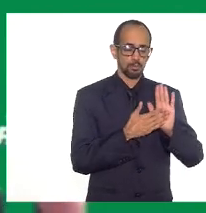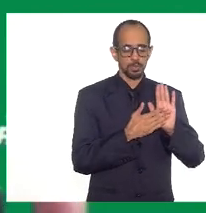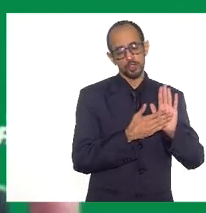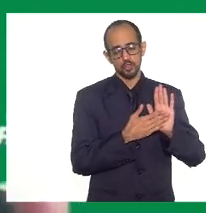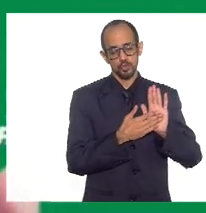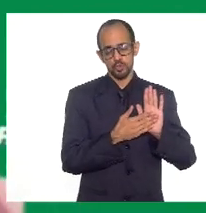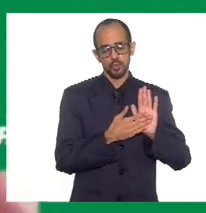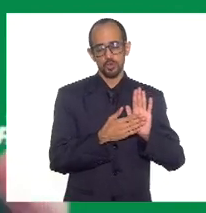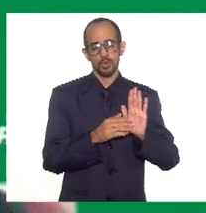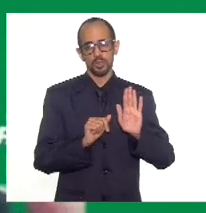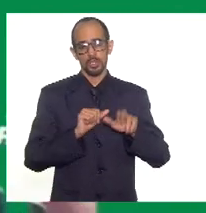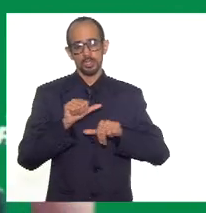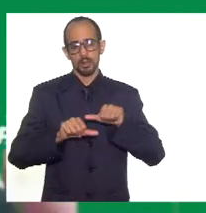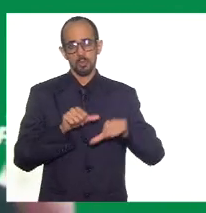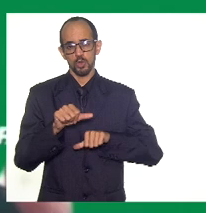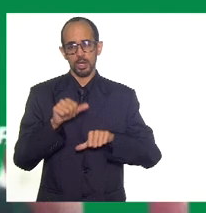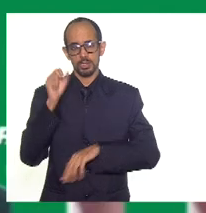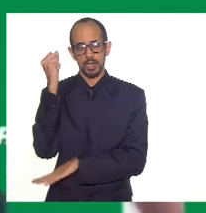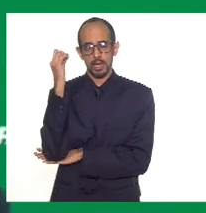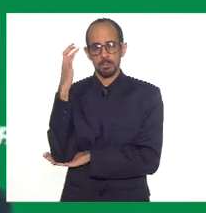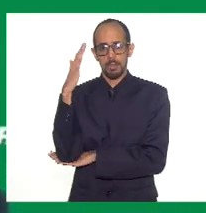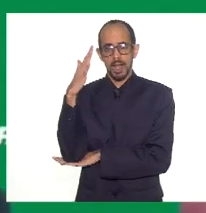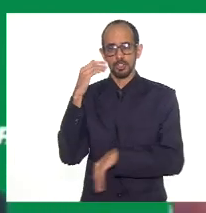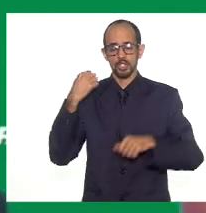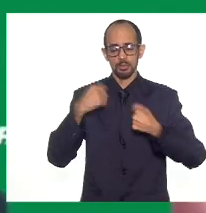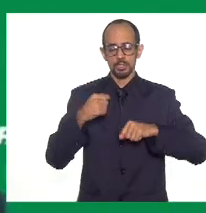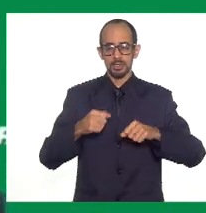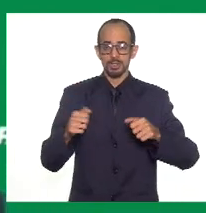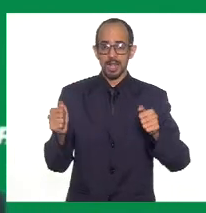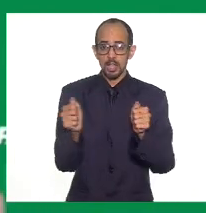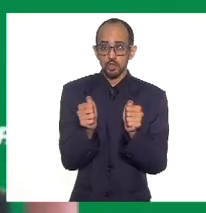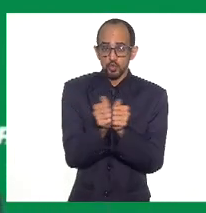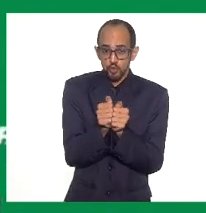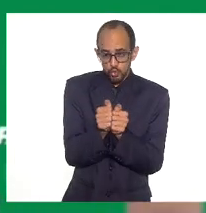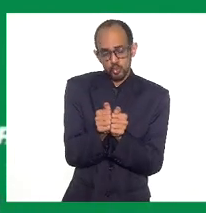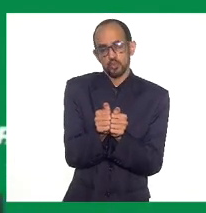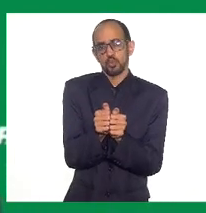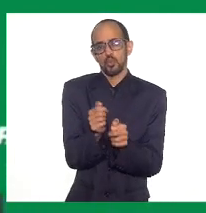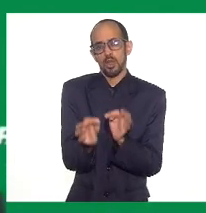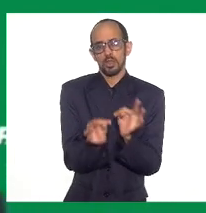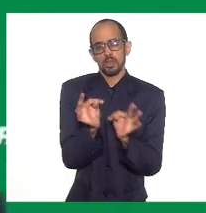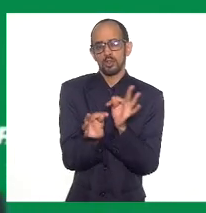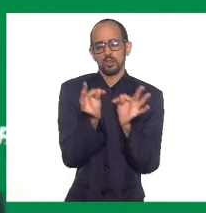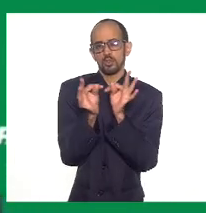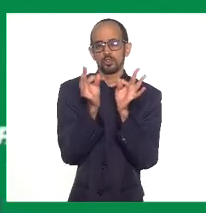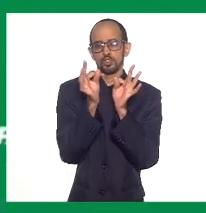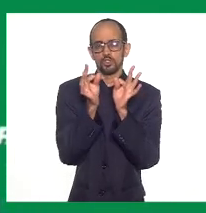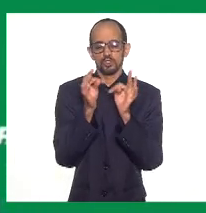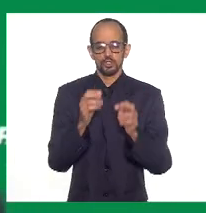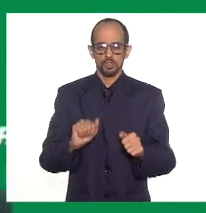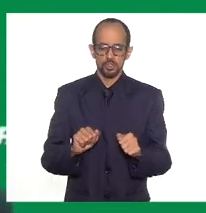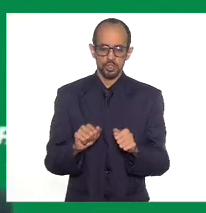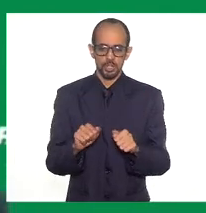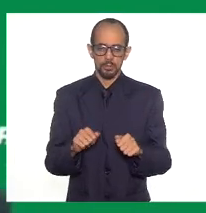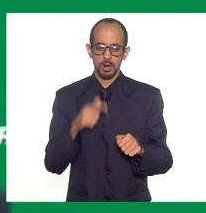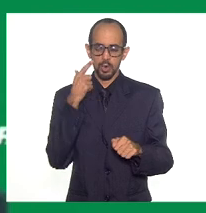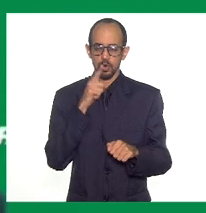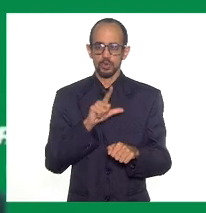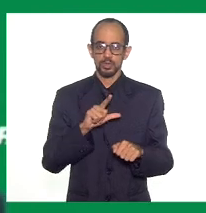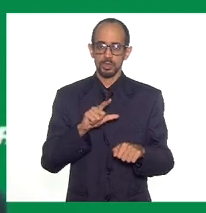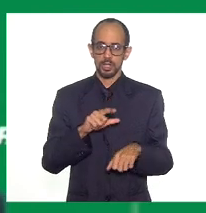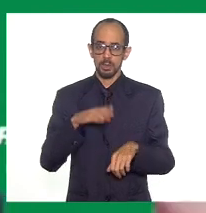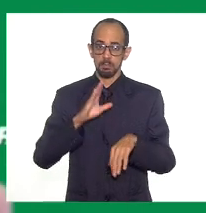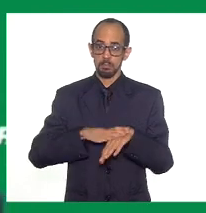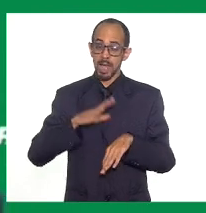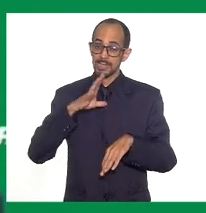às mudanças climáticas, ele vai ter que ser feito de mãos dadas com o desenvolvimento de tecnologias de ponta para gerar eficiência